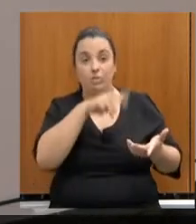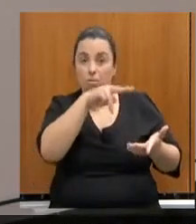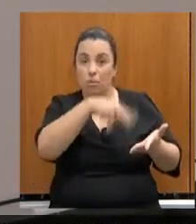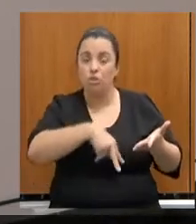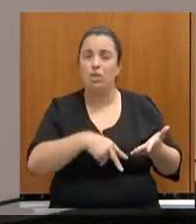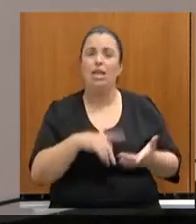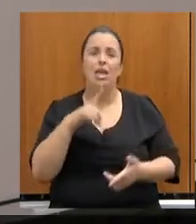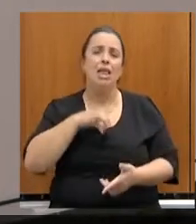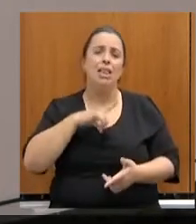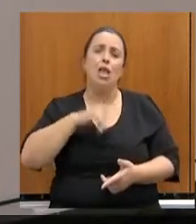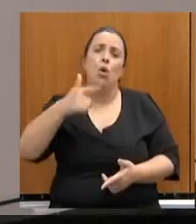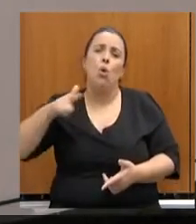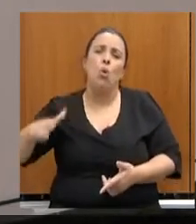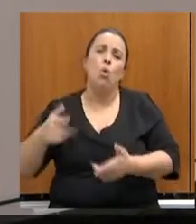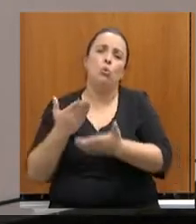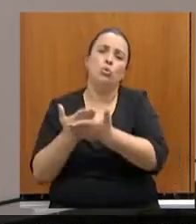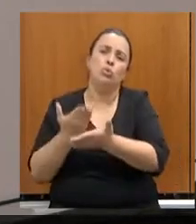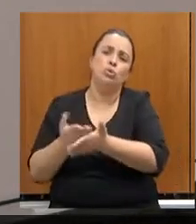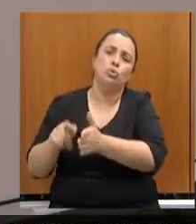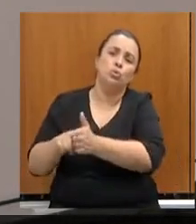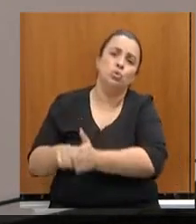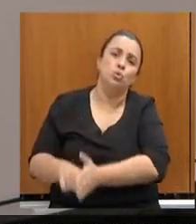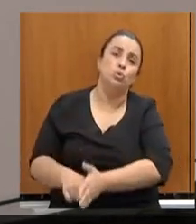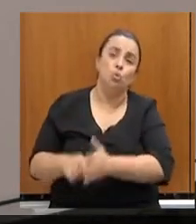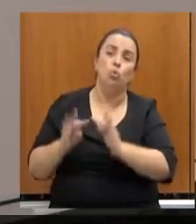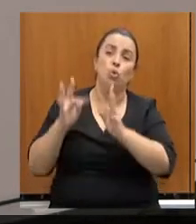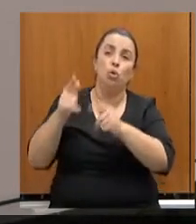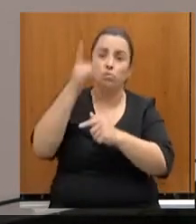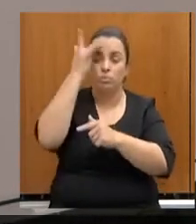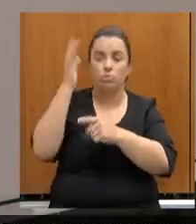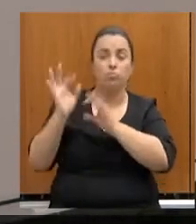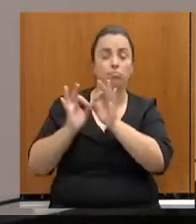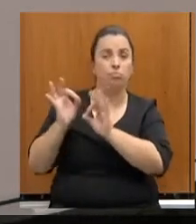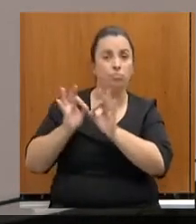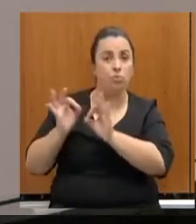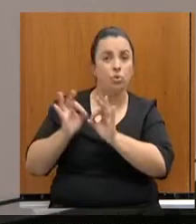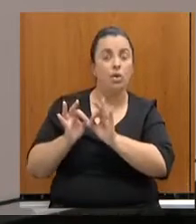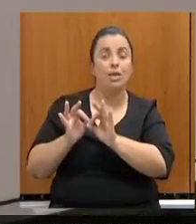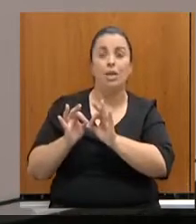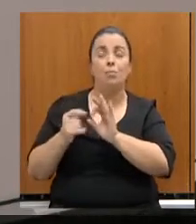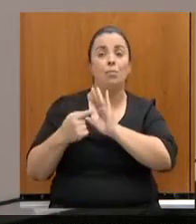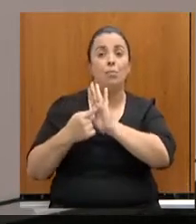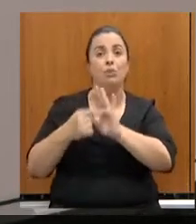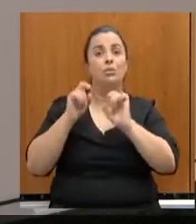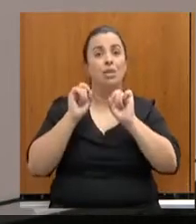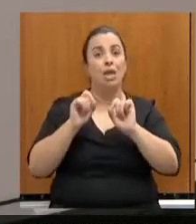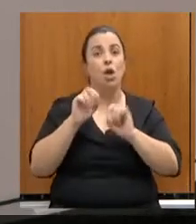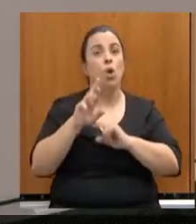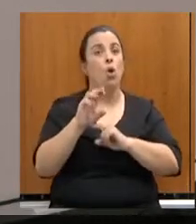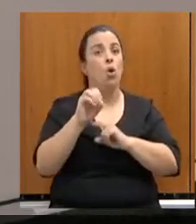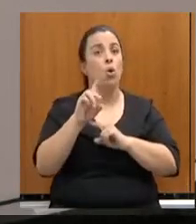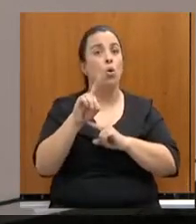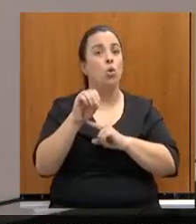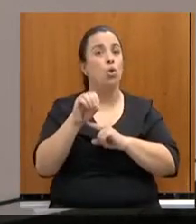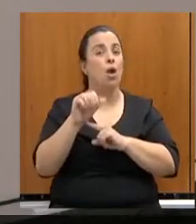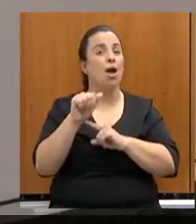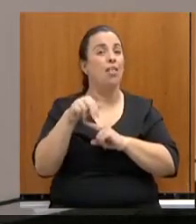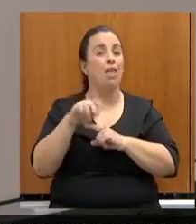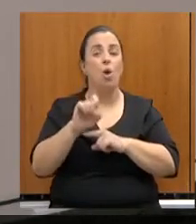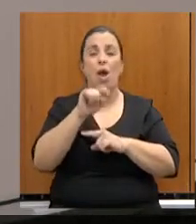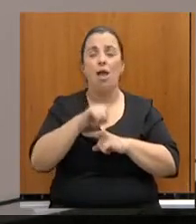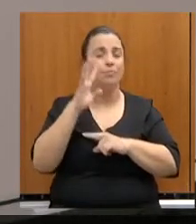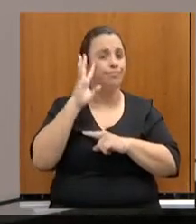se organizando de forma independente traz a reflexão do Rodoanel não é a solução e tipo Rodoanel vai